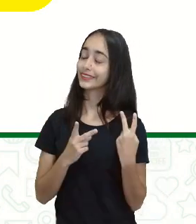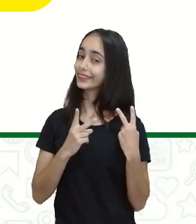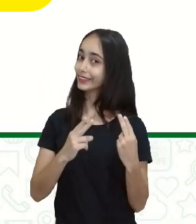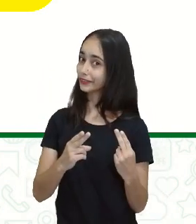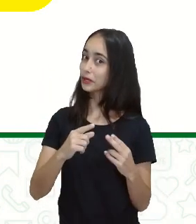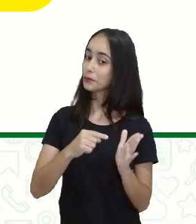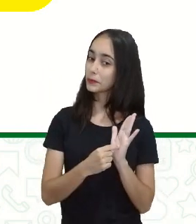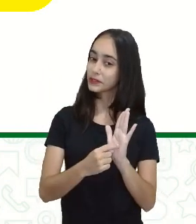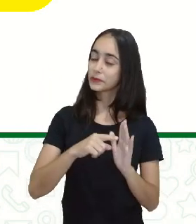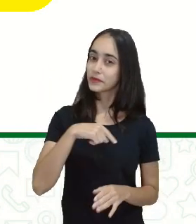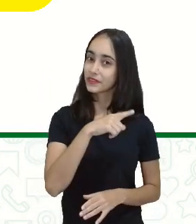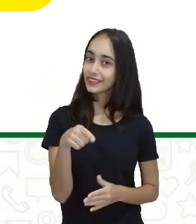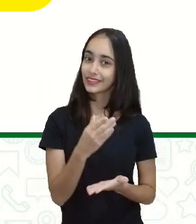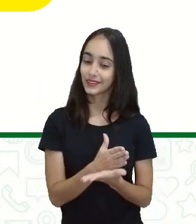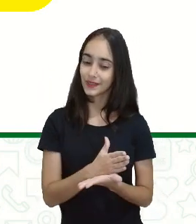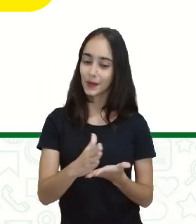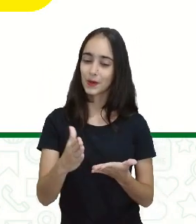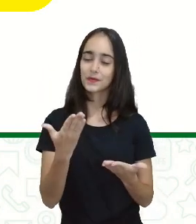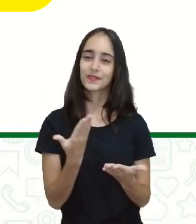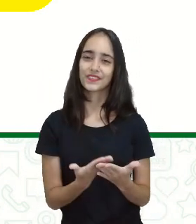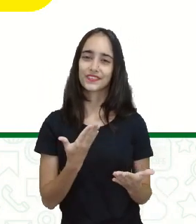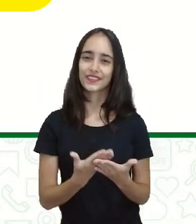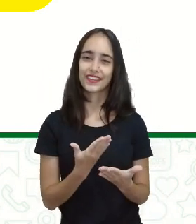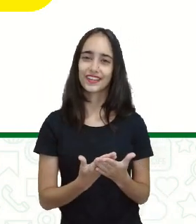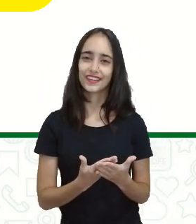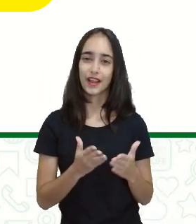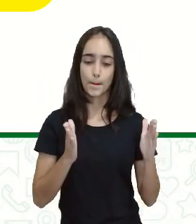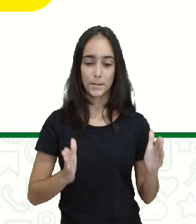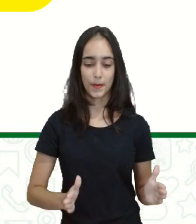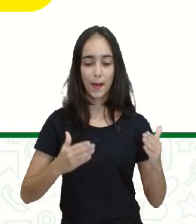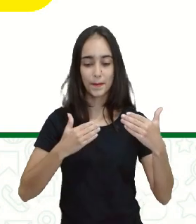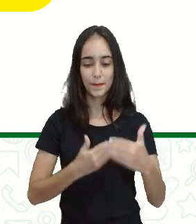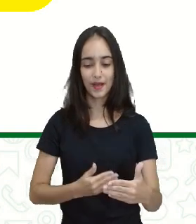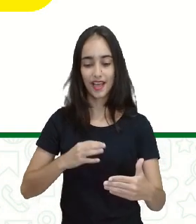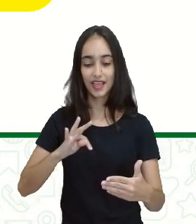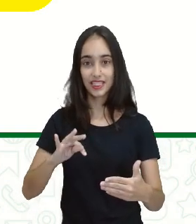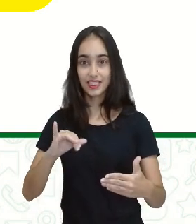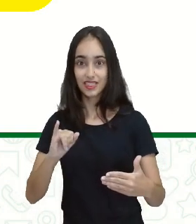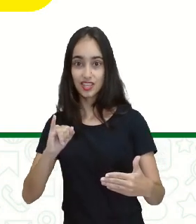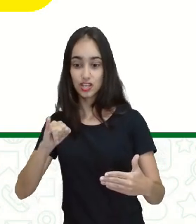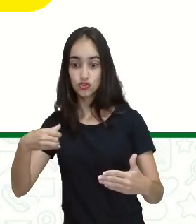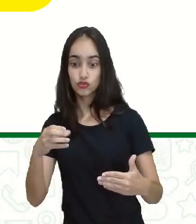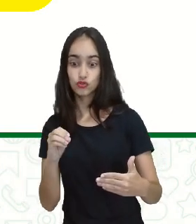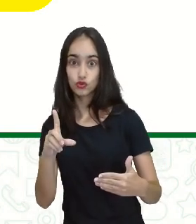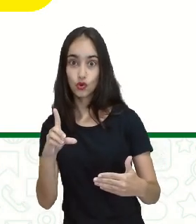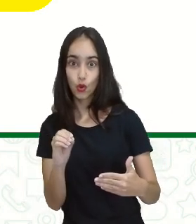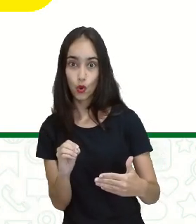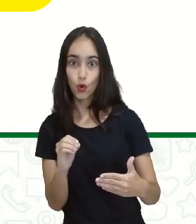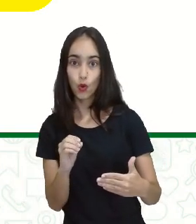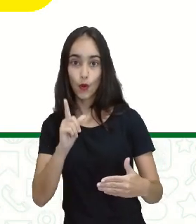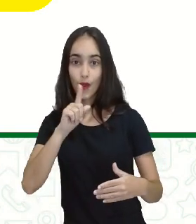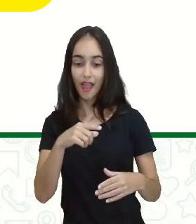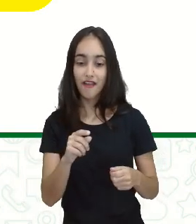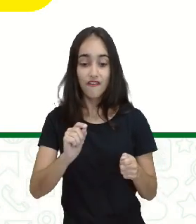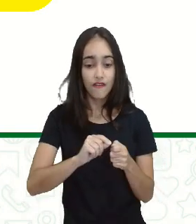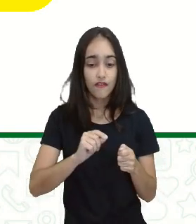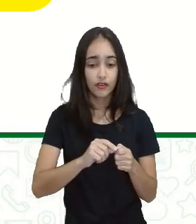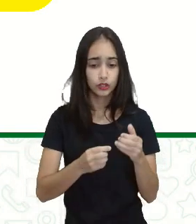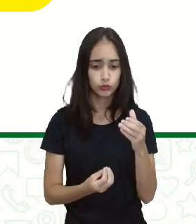início desta aula, o tijolo. E a gente está vendo que esse tijolo, ele é feito de argila. Então,